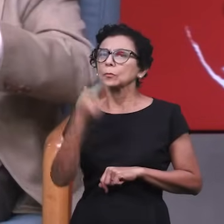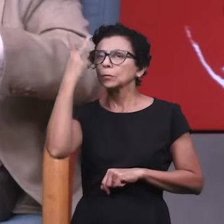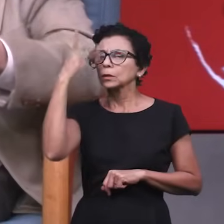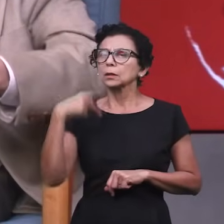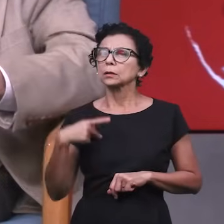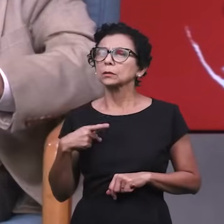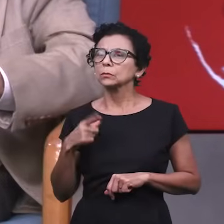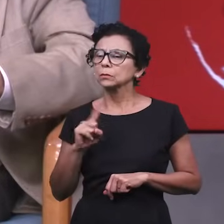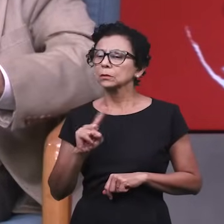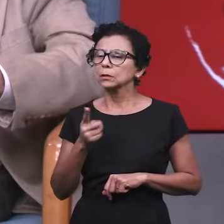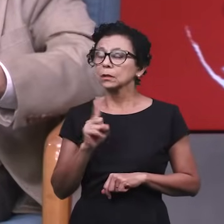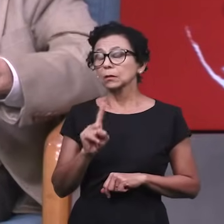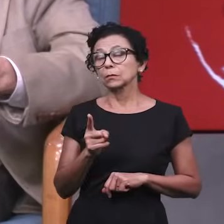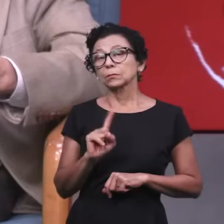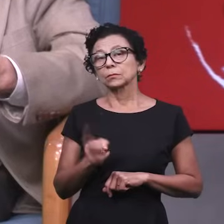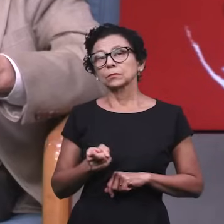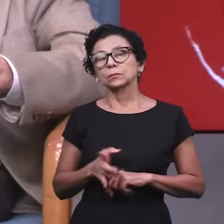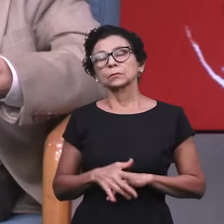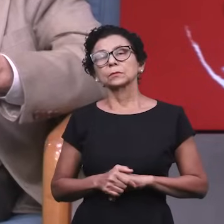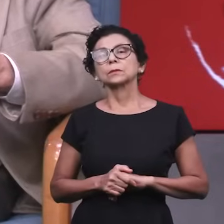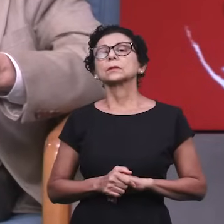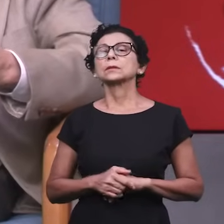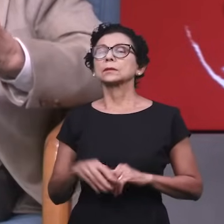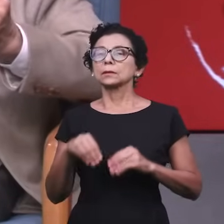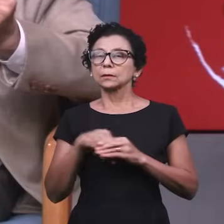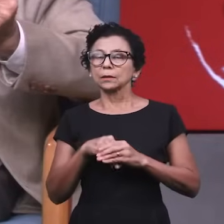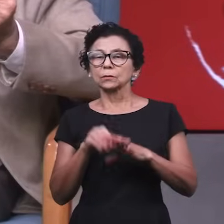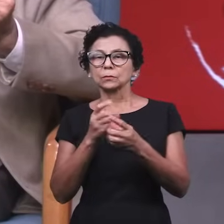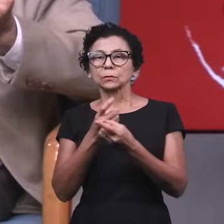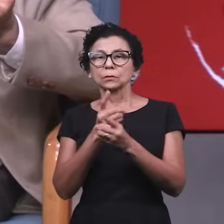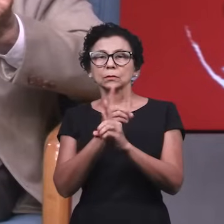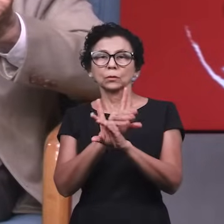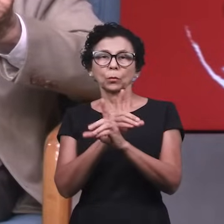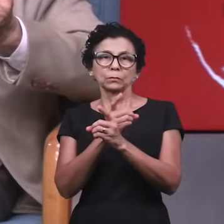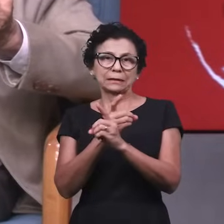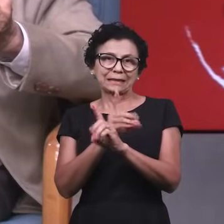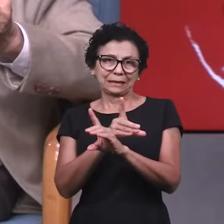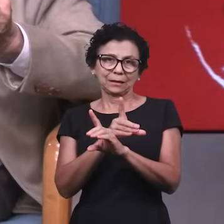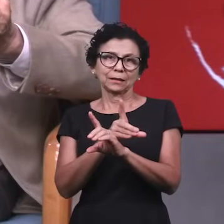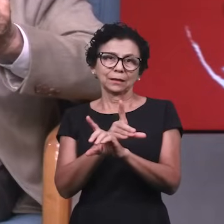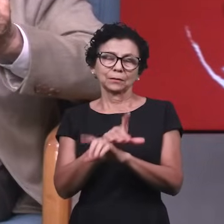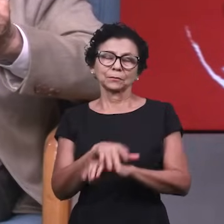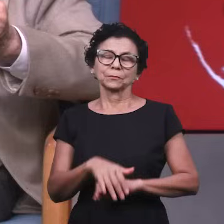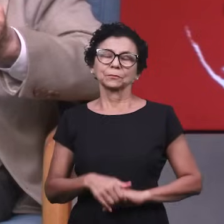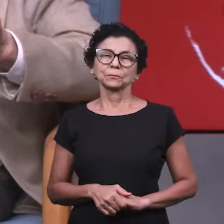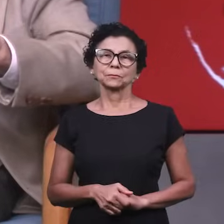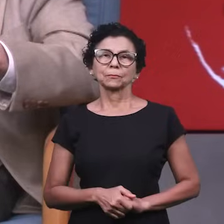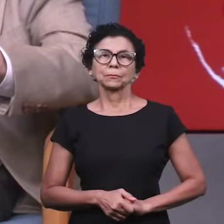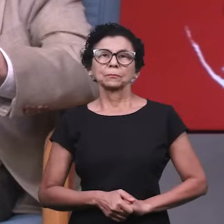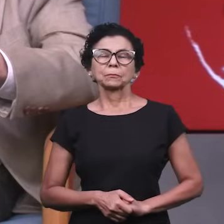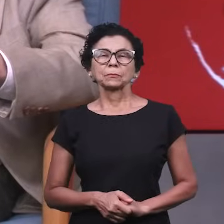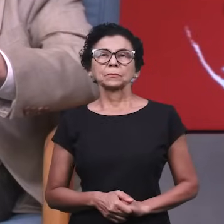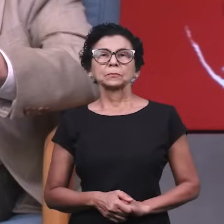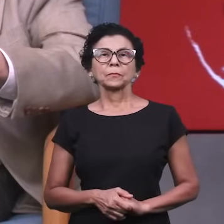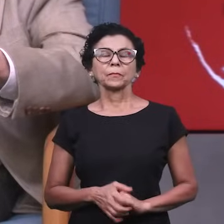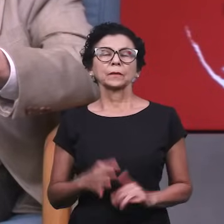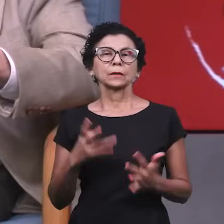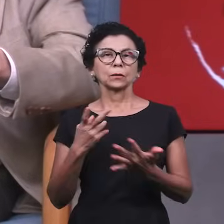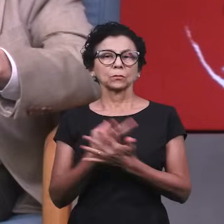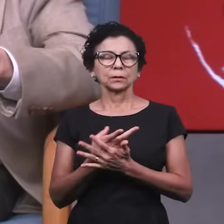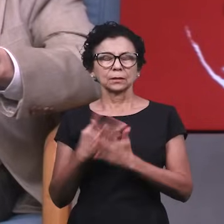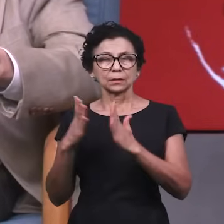ele coloca como doutrina. Então a doutrina que houve na